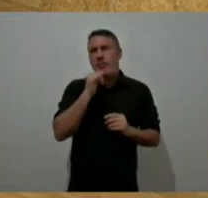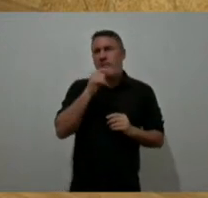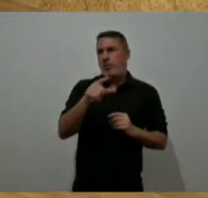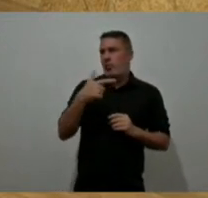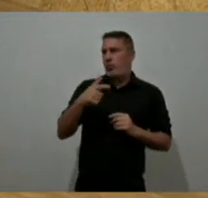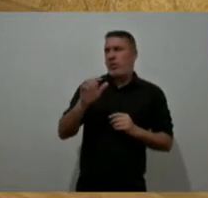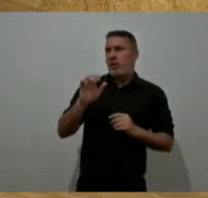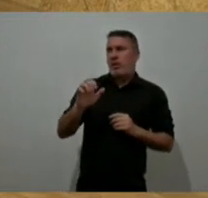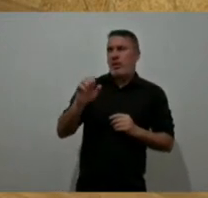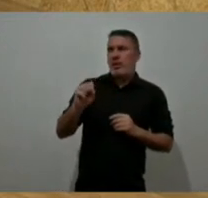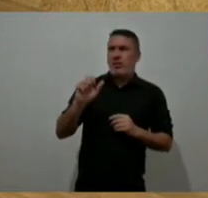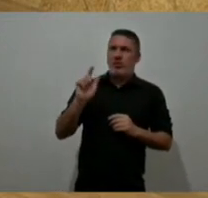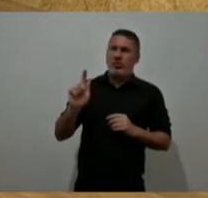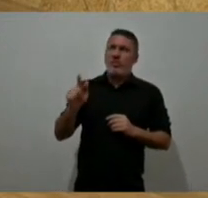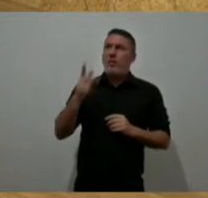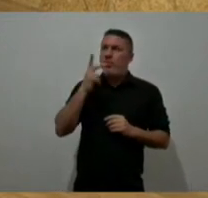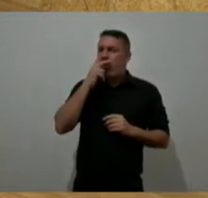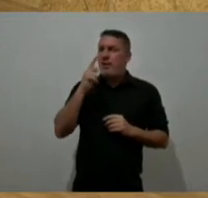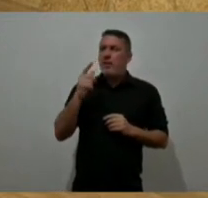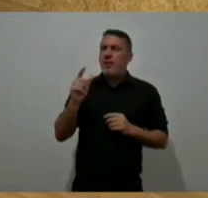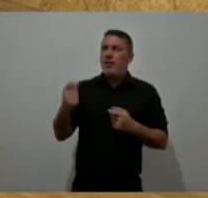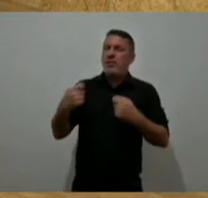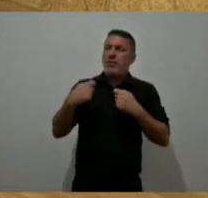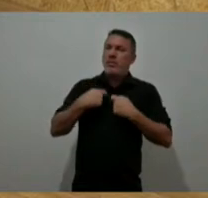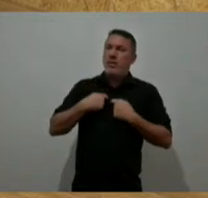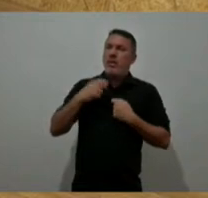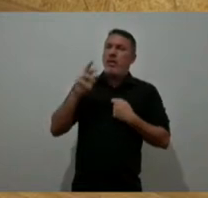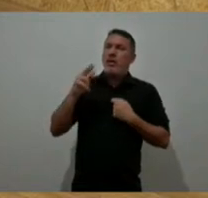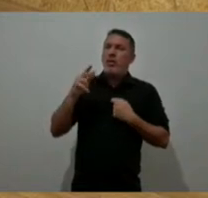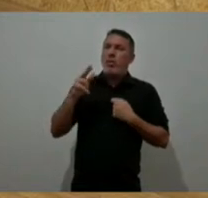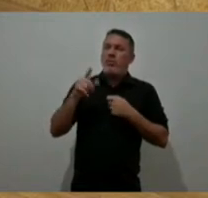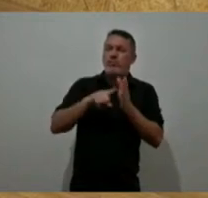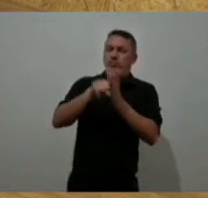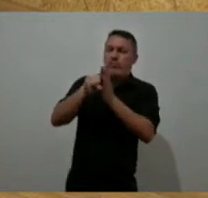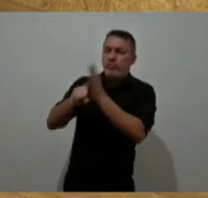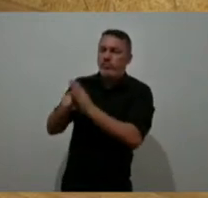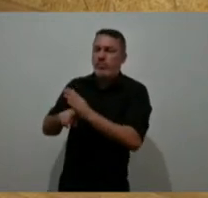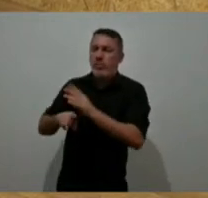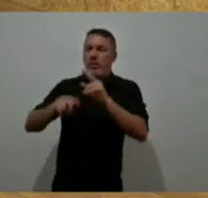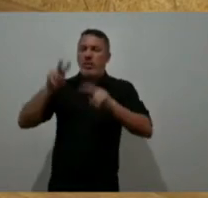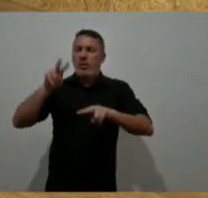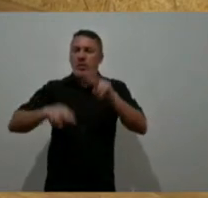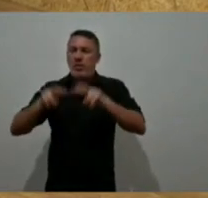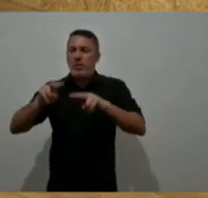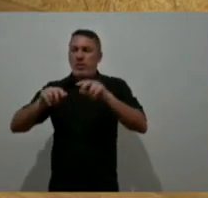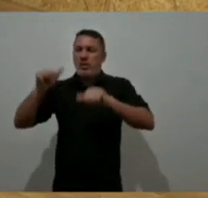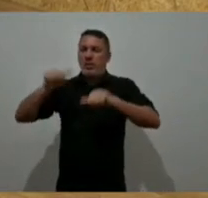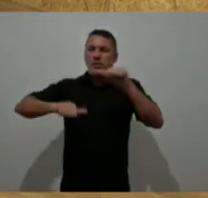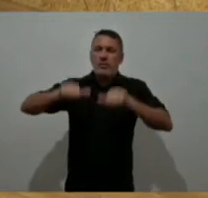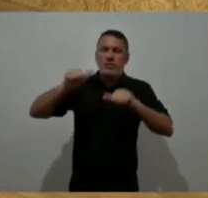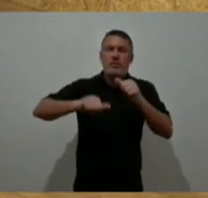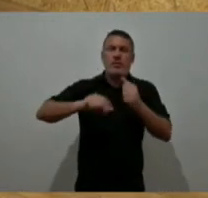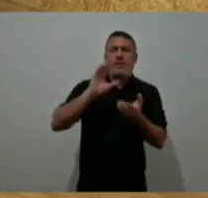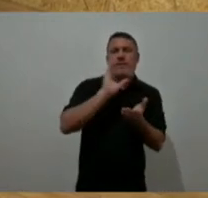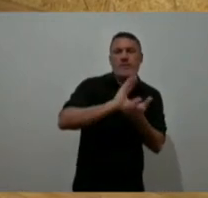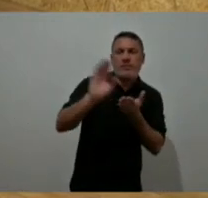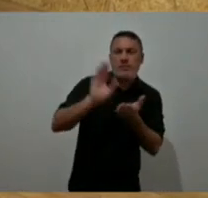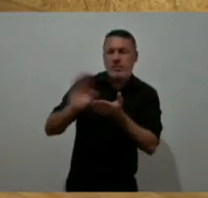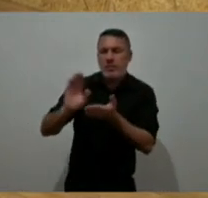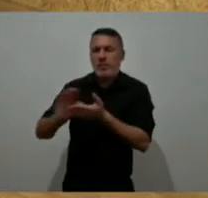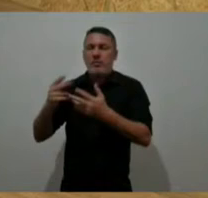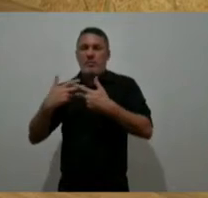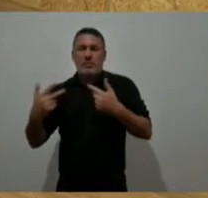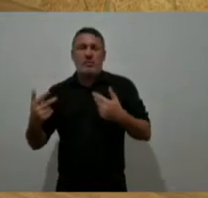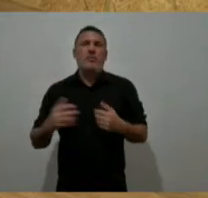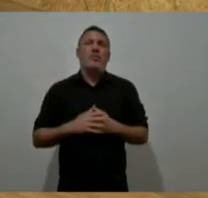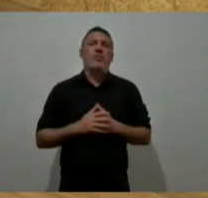um filtro ou um método de análise dos seus investimentos, você está ficando